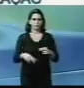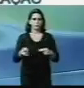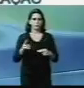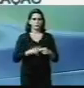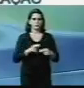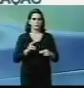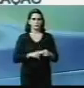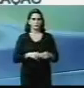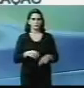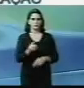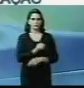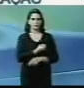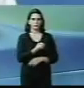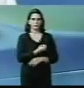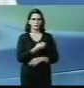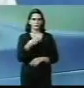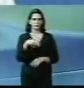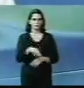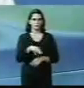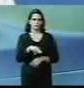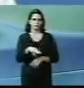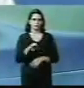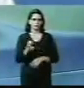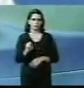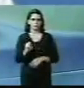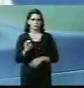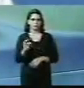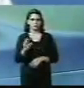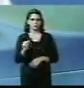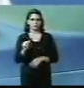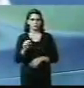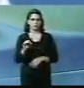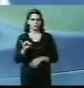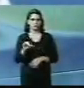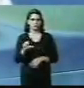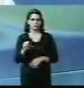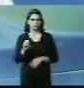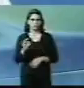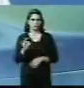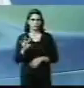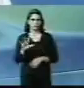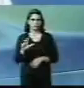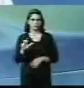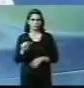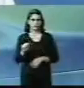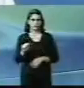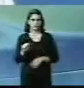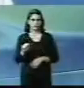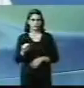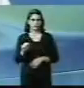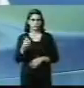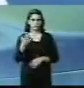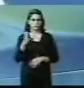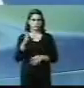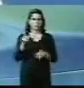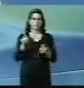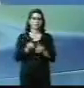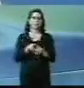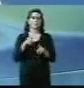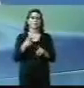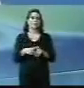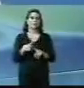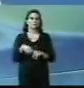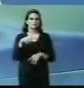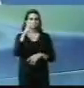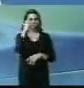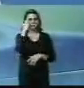dados estatísticos. Então, o proxy transparente, por que ele tem esse nome? Ele é chamado, apelidado de transparente. Porque o usuário, na verdade,